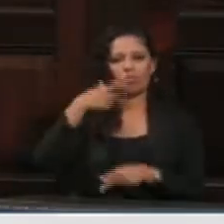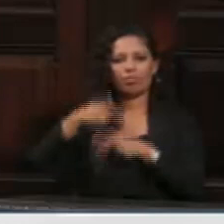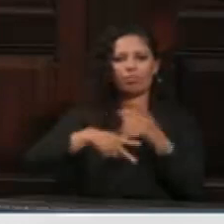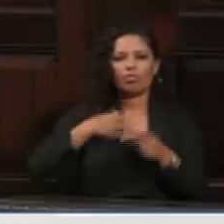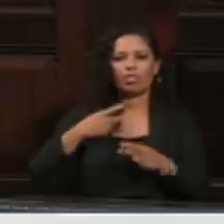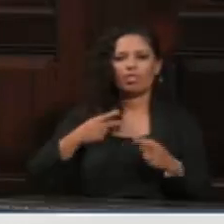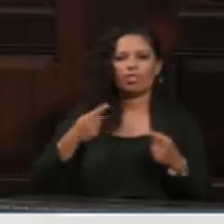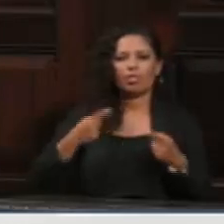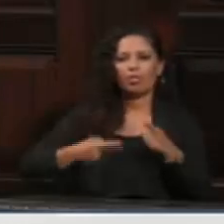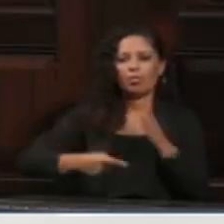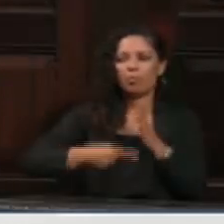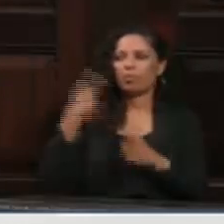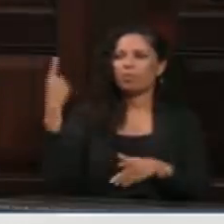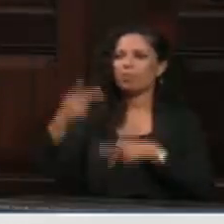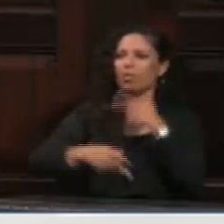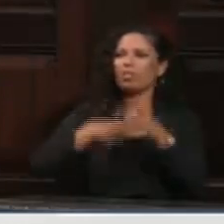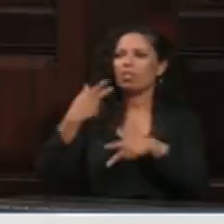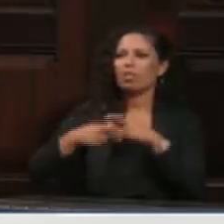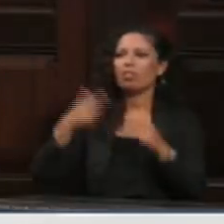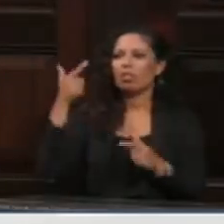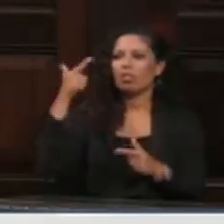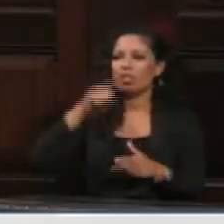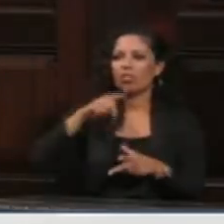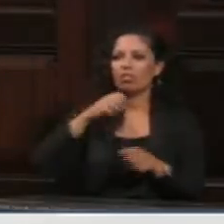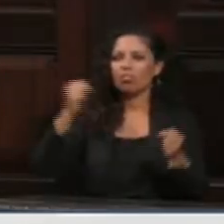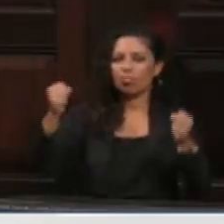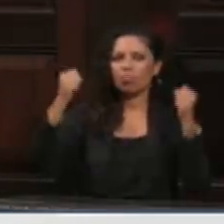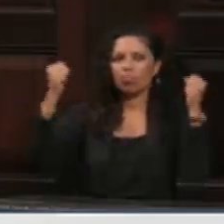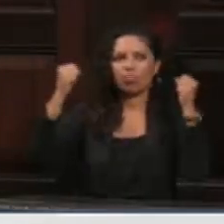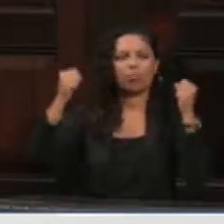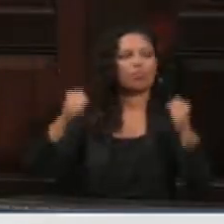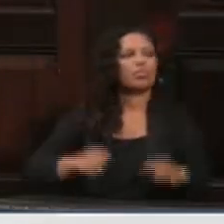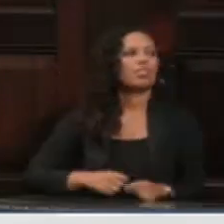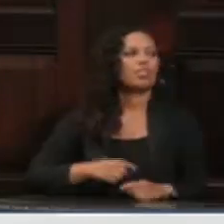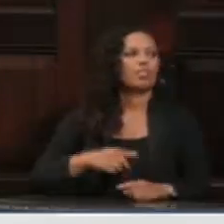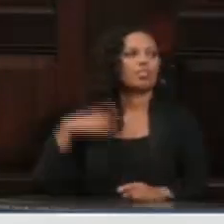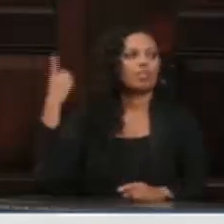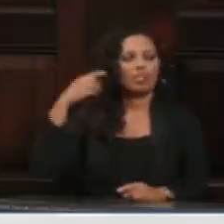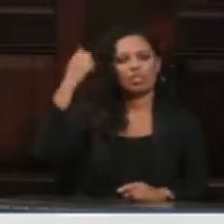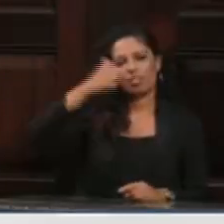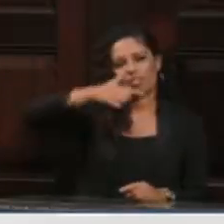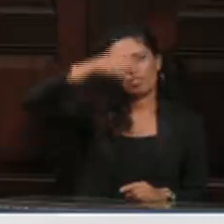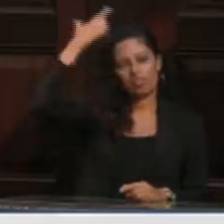ser a primeira hoje a falar. Meu nobre deputado Luiz Paulo,